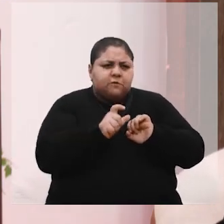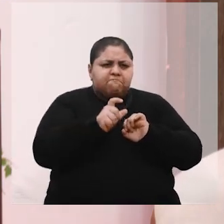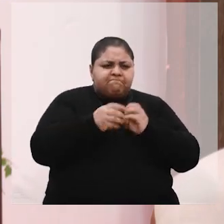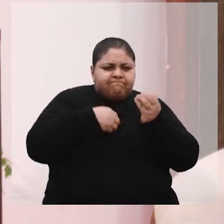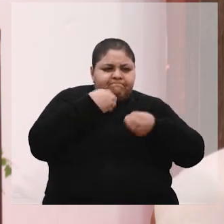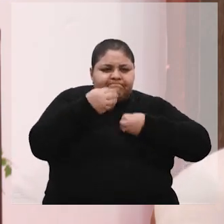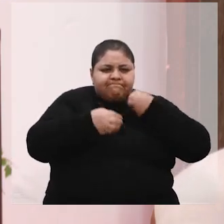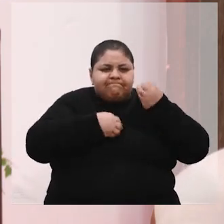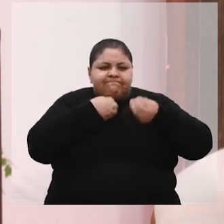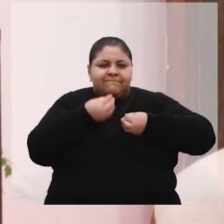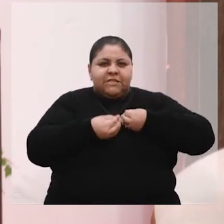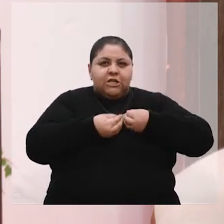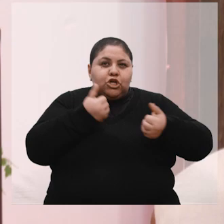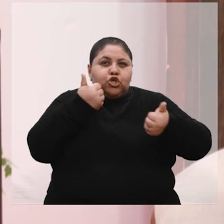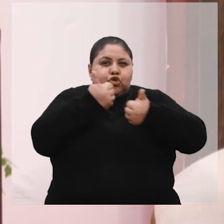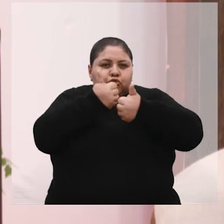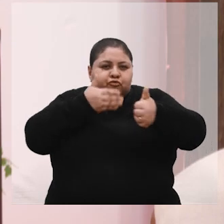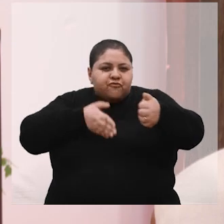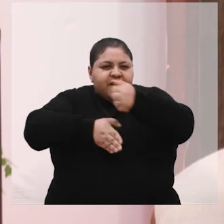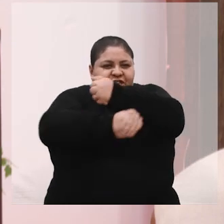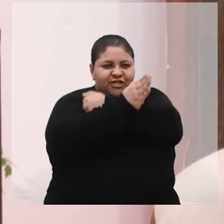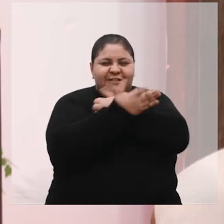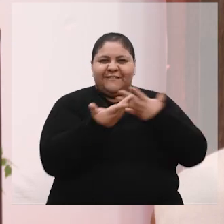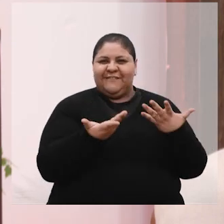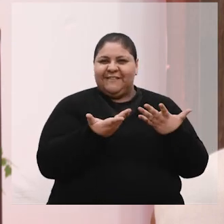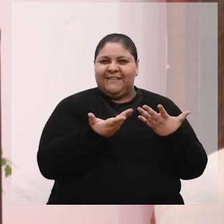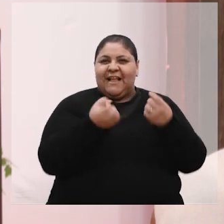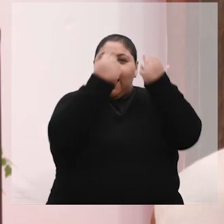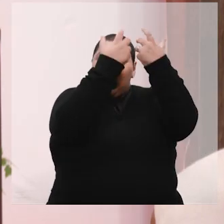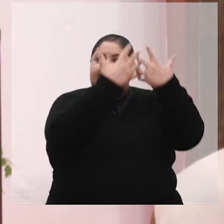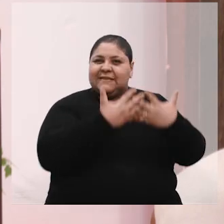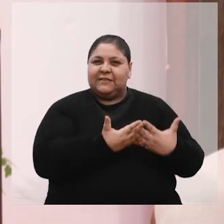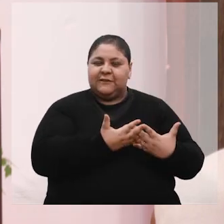sentissem lá, né? Viajando, na viagem. Então as descrições,